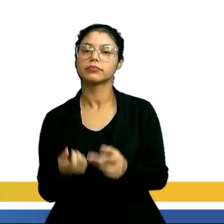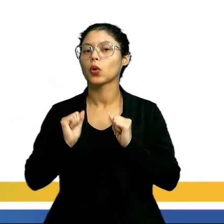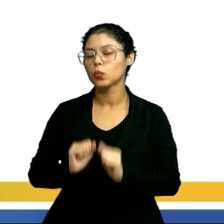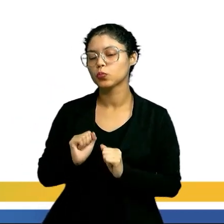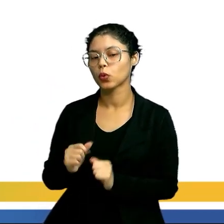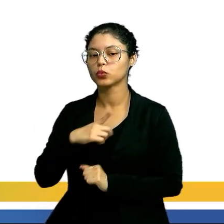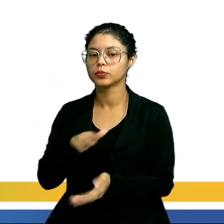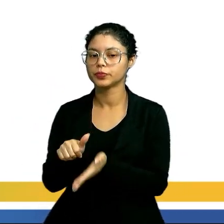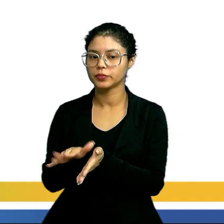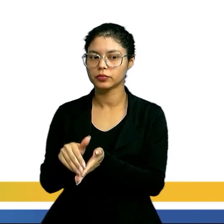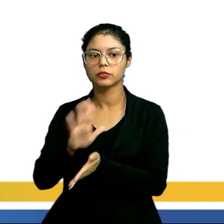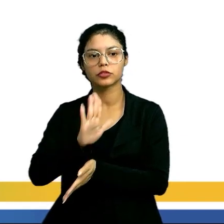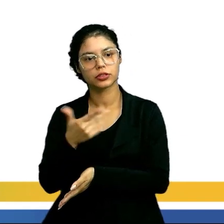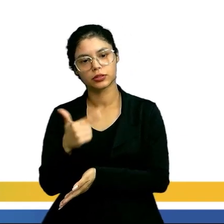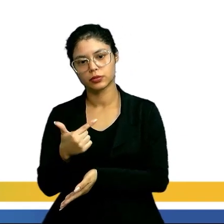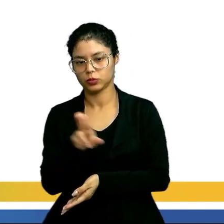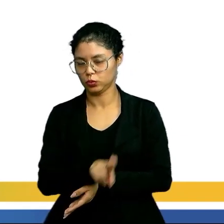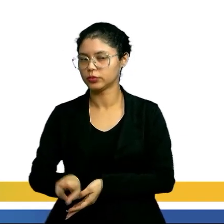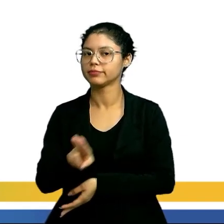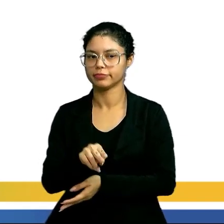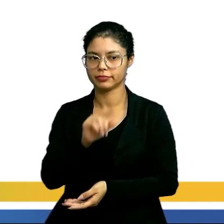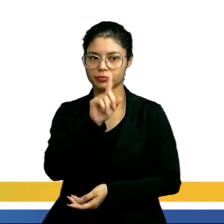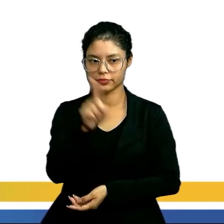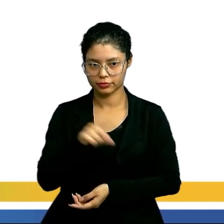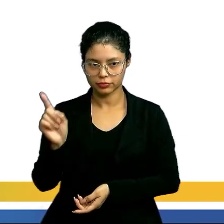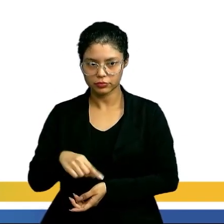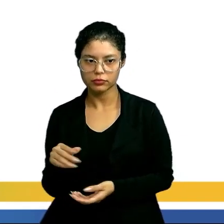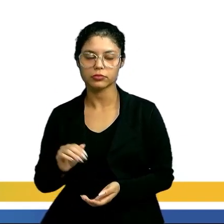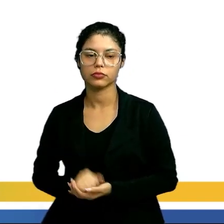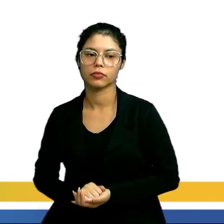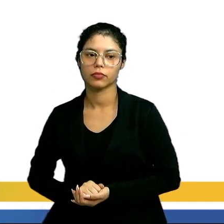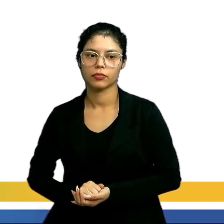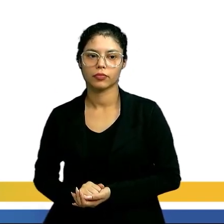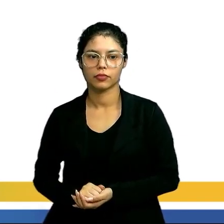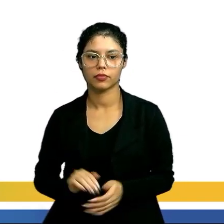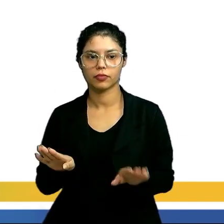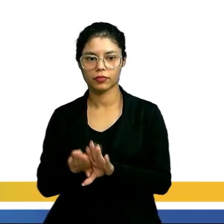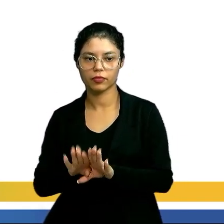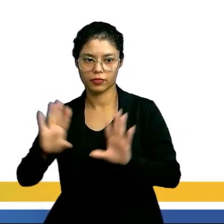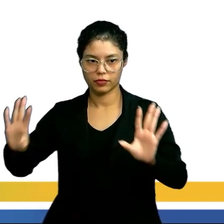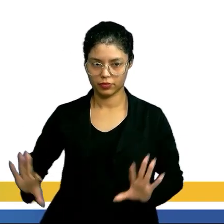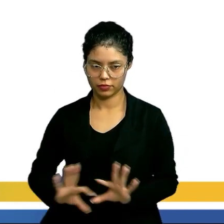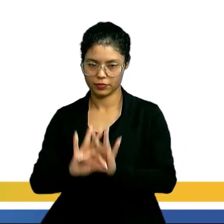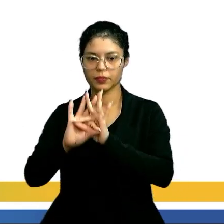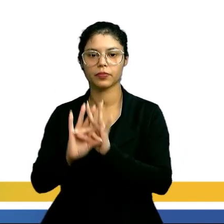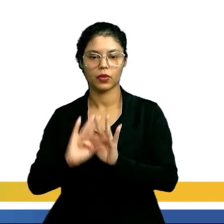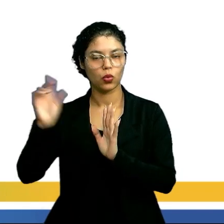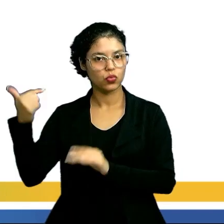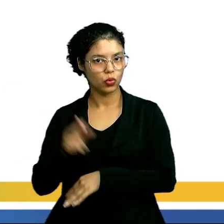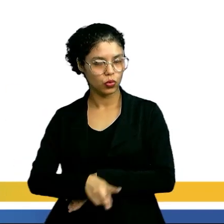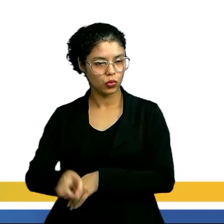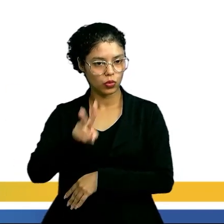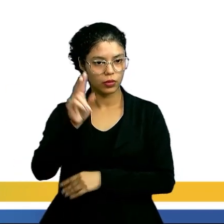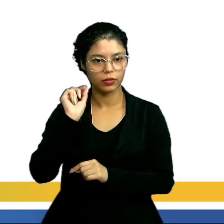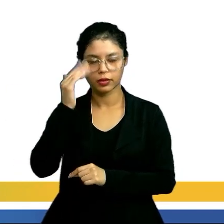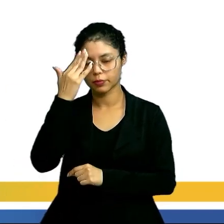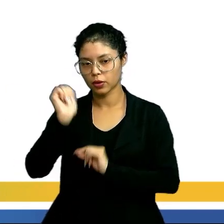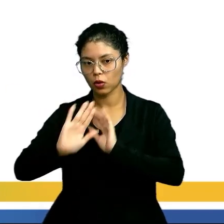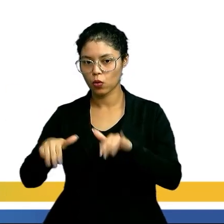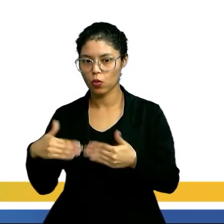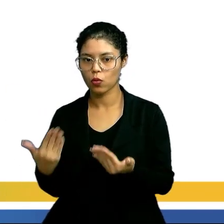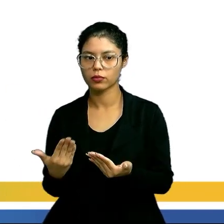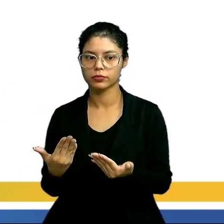esse movimento, como a gente viu, ele é associado a uma energia cinética. Essa energia cinética, em algum momento, ela vai